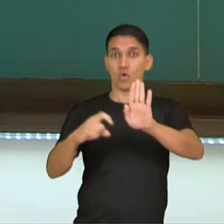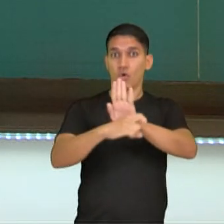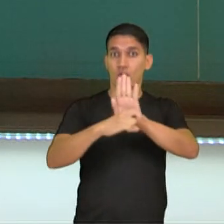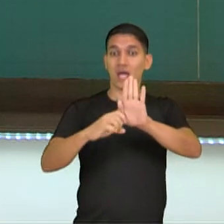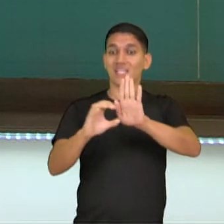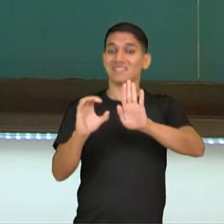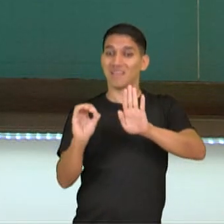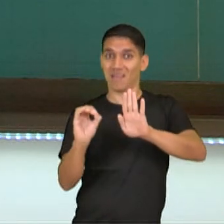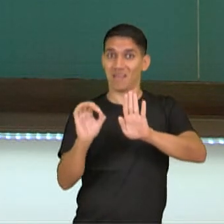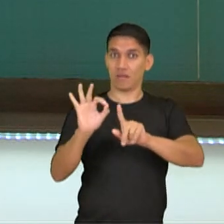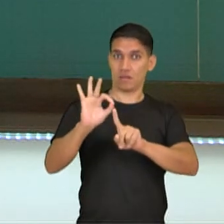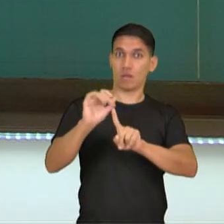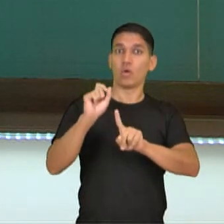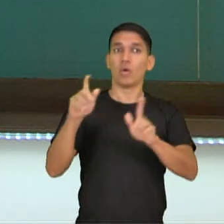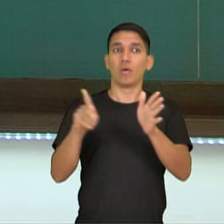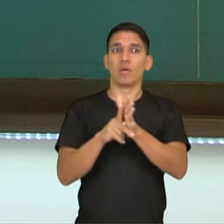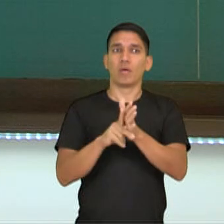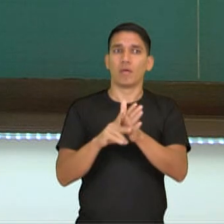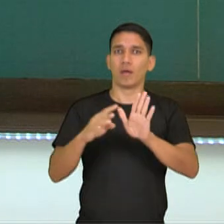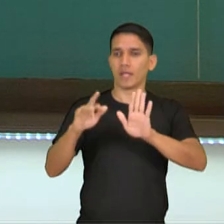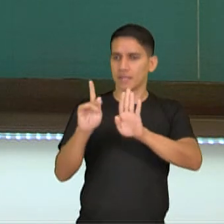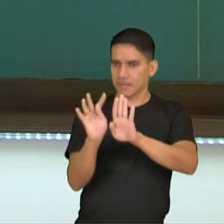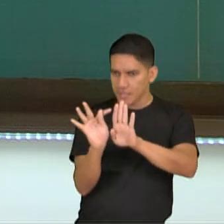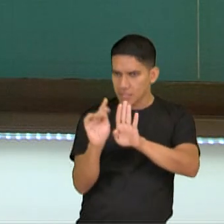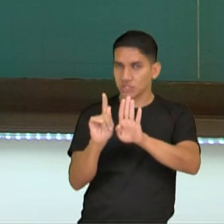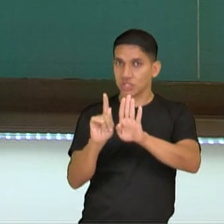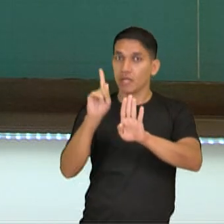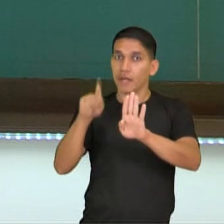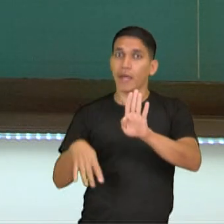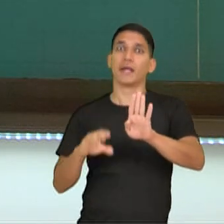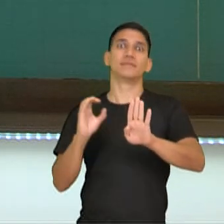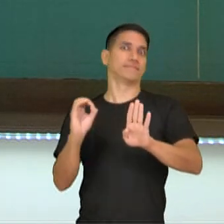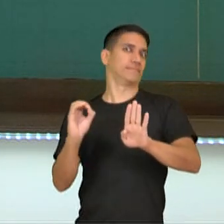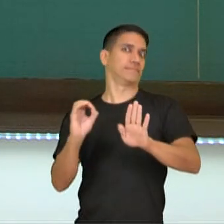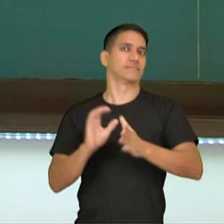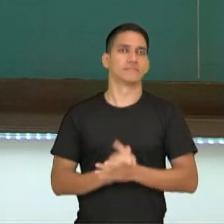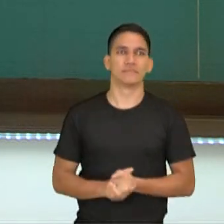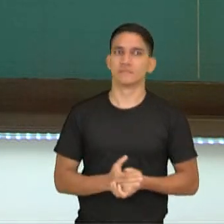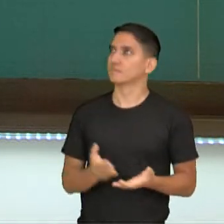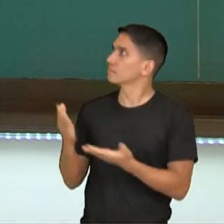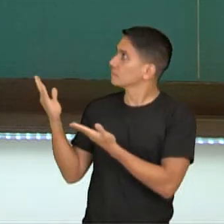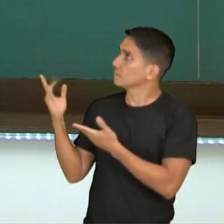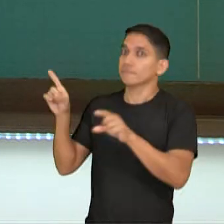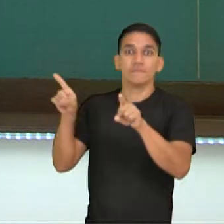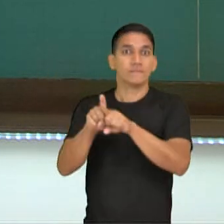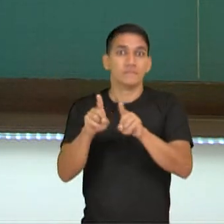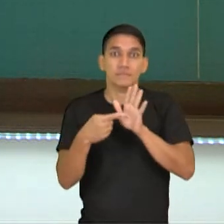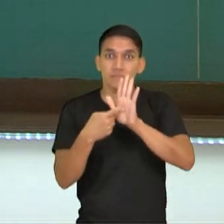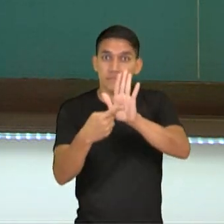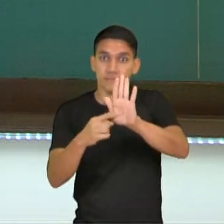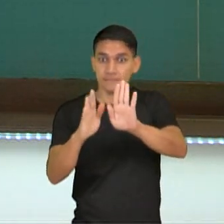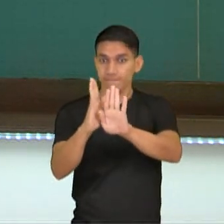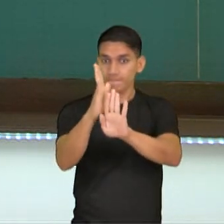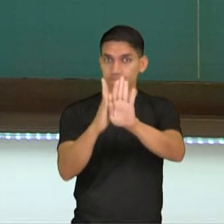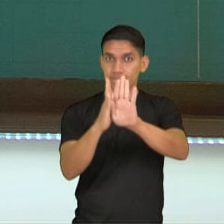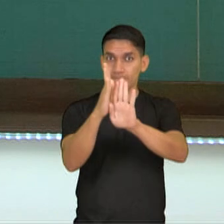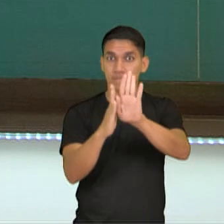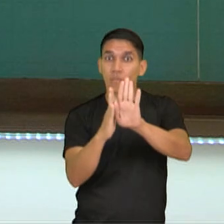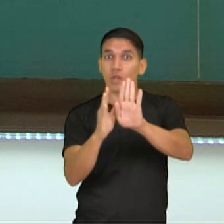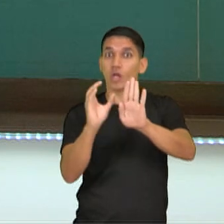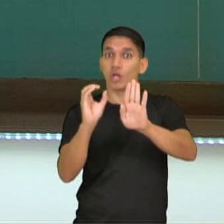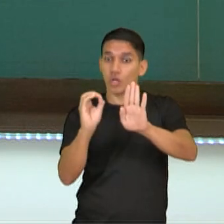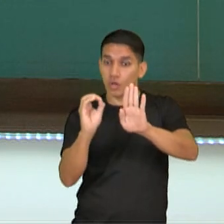você projeta sobre a reta tangente cai exatamente no ponto 0. Eu trago também a tangente de 90 graus. Ela